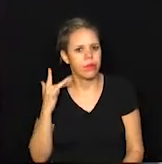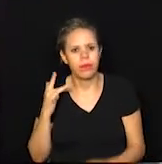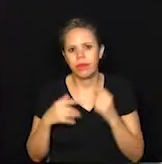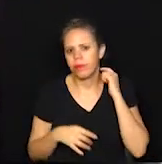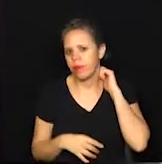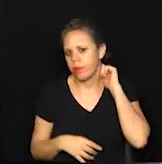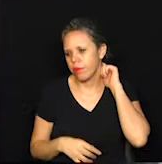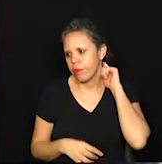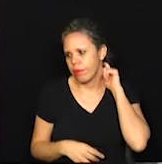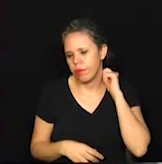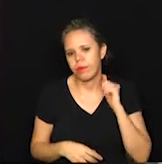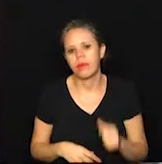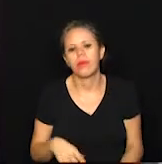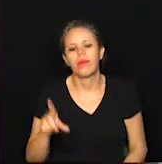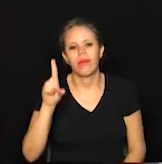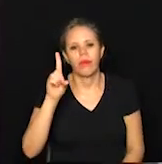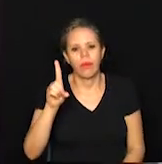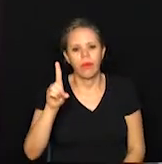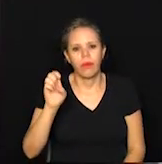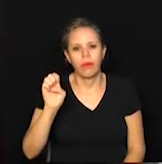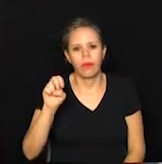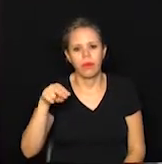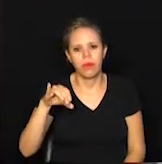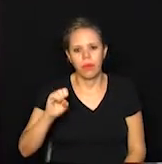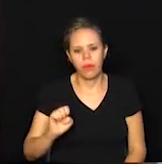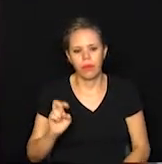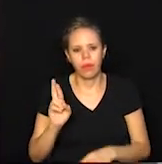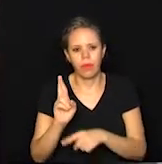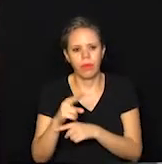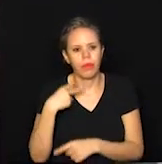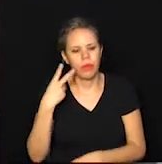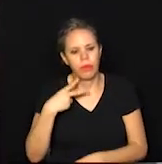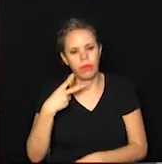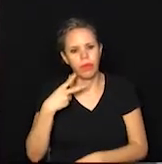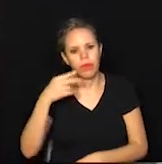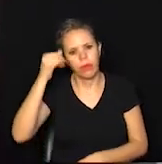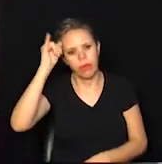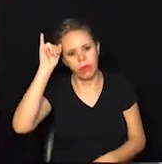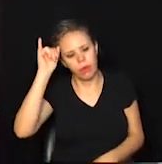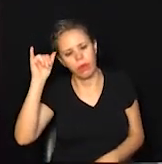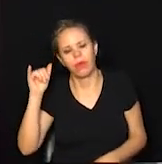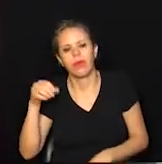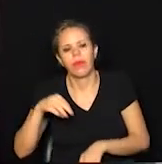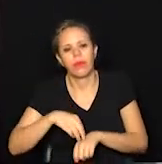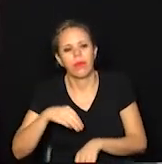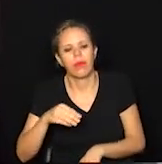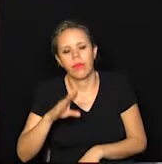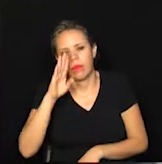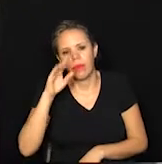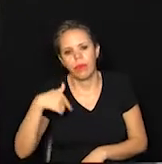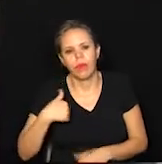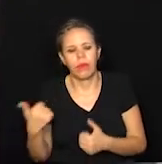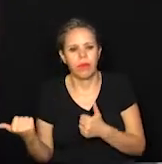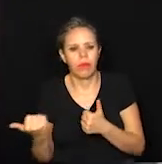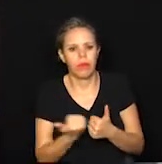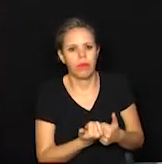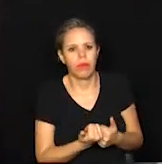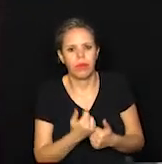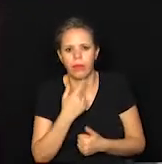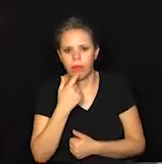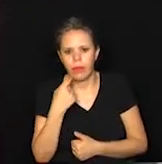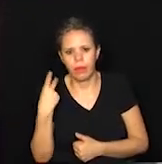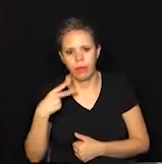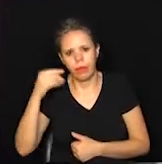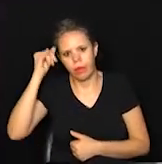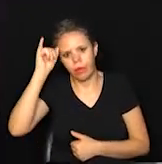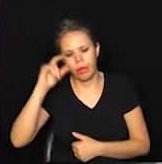Calisto, da Denise, representando o vereador Paulo Búfalo, que é membro titular. Eu sou suplente. O vereador Paulo